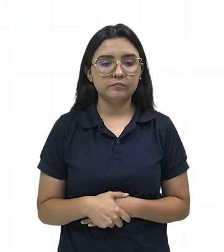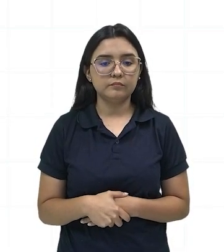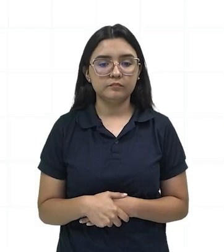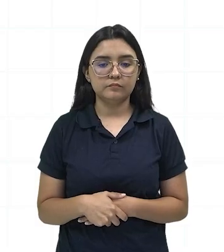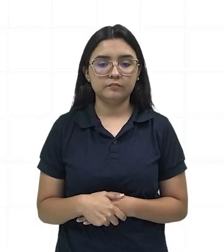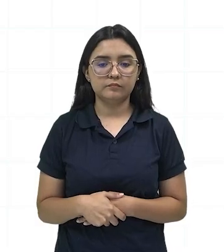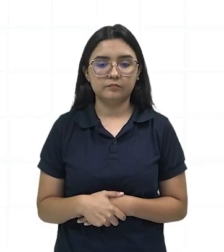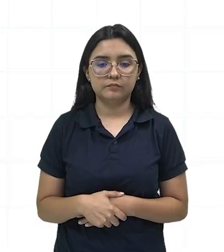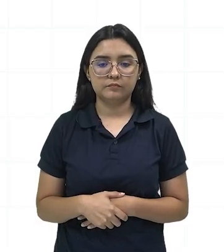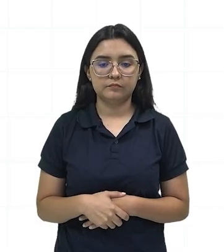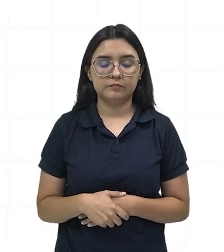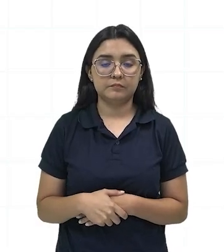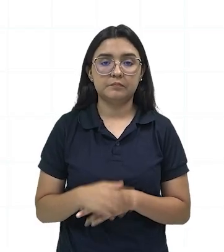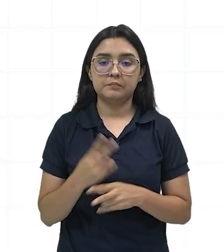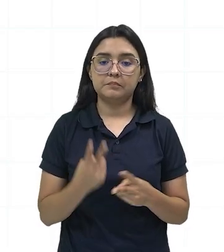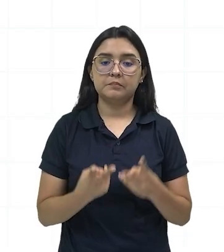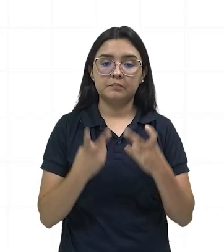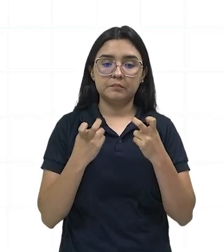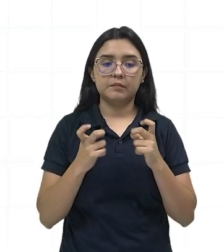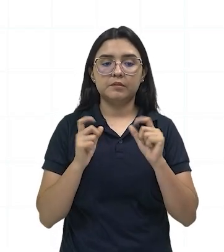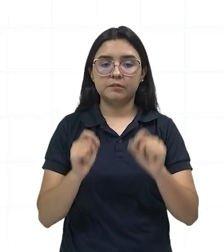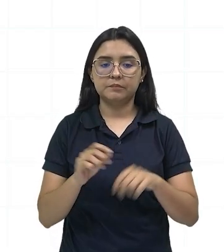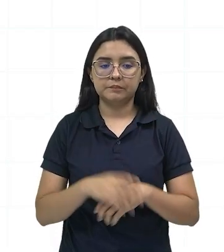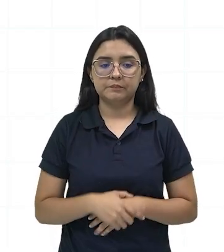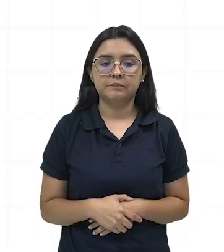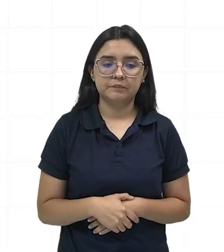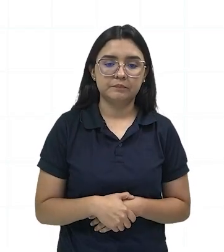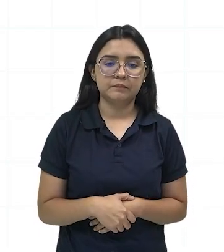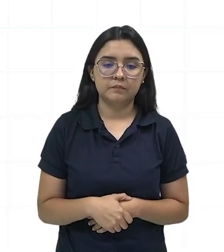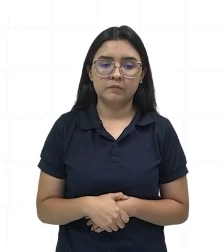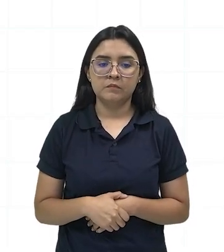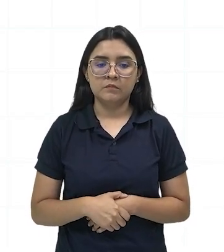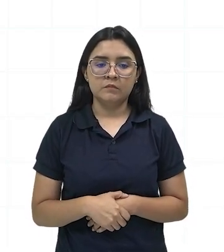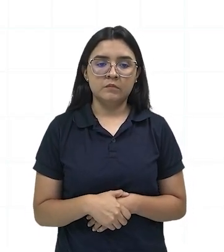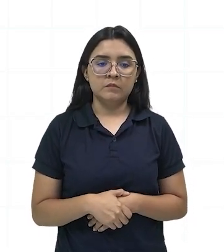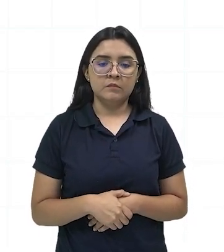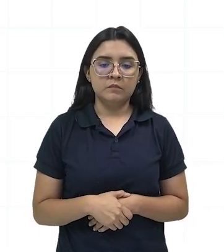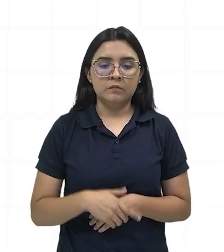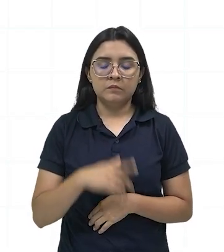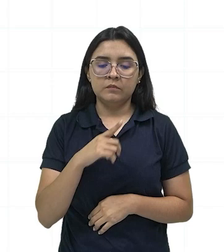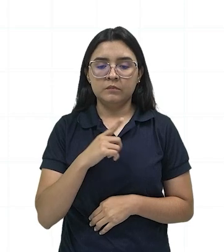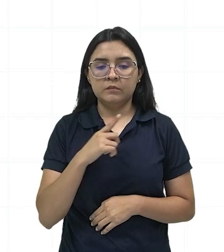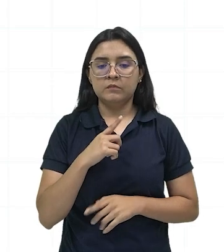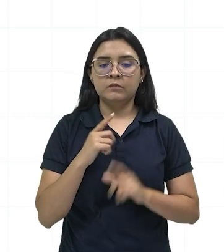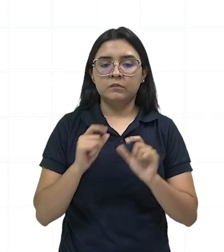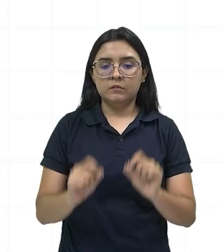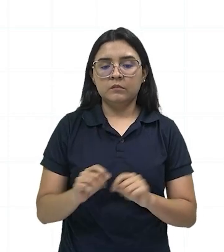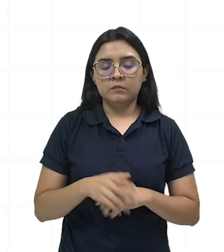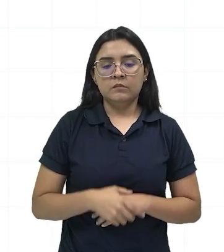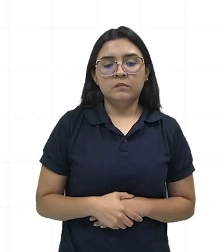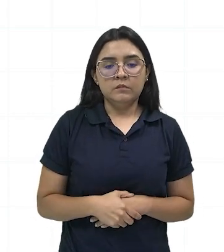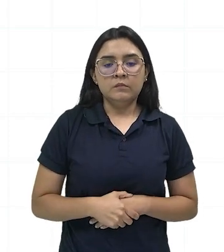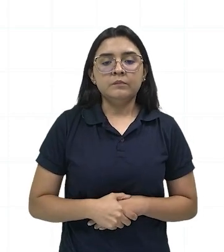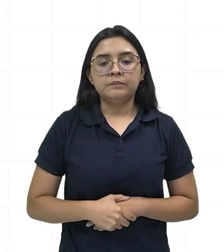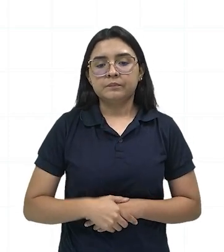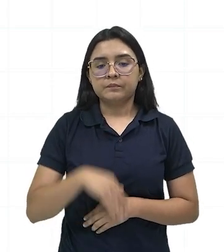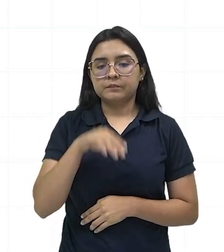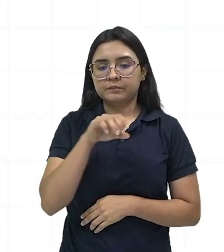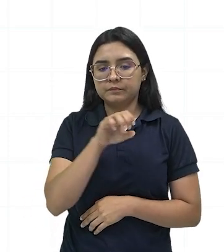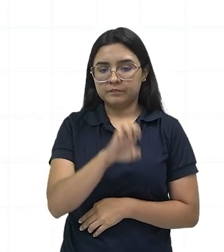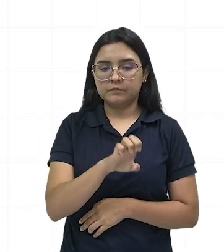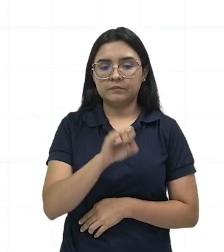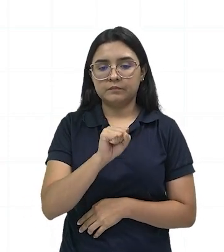estudei e por aí vai. Percebam que o este, ST, se mantém regular, não